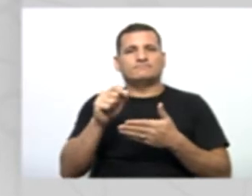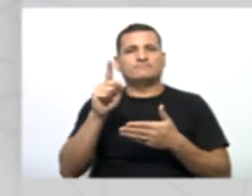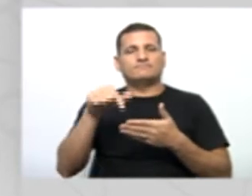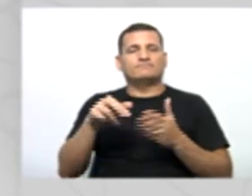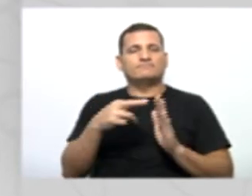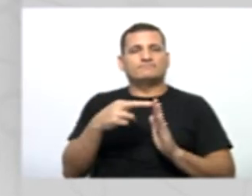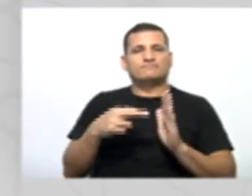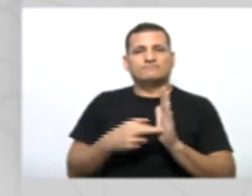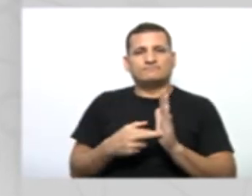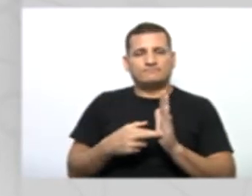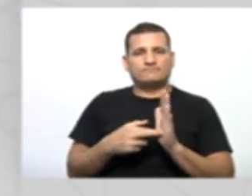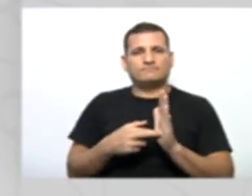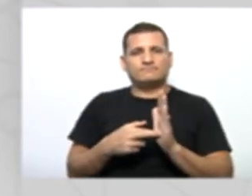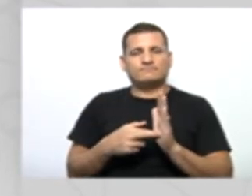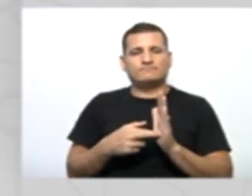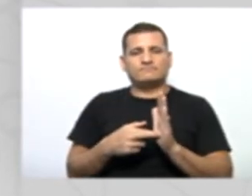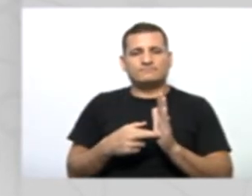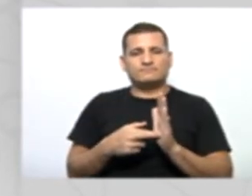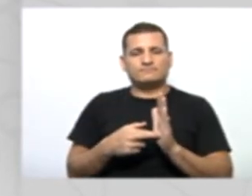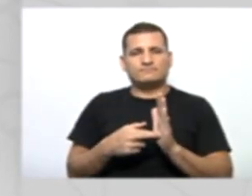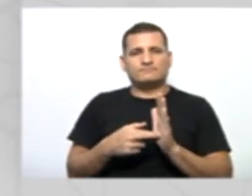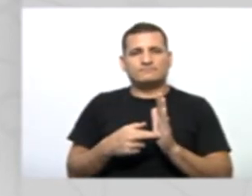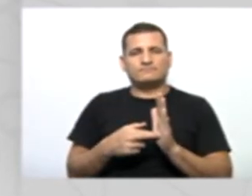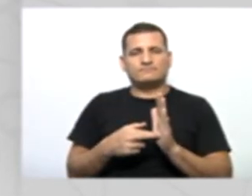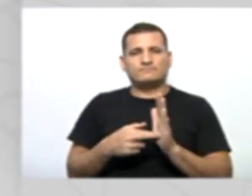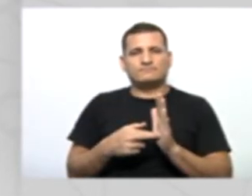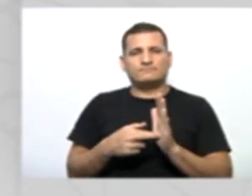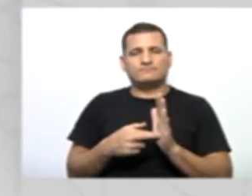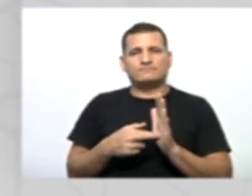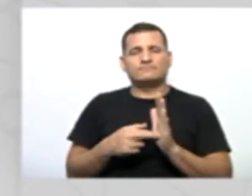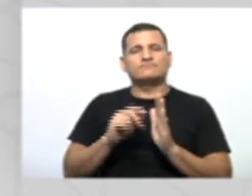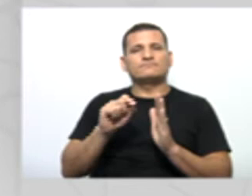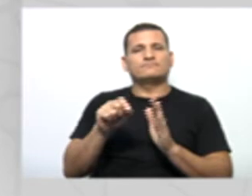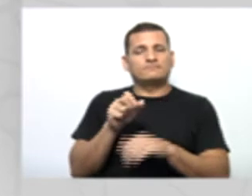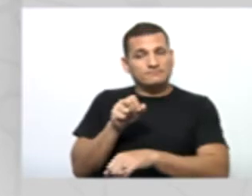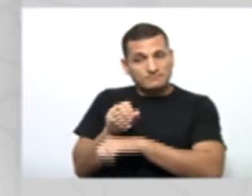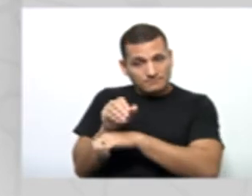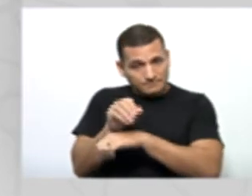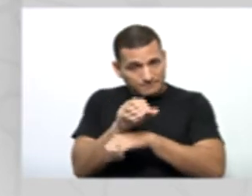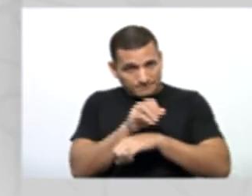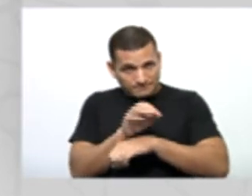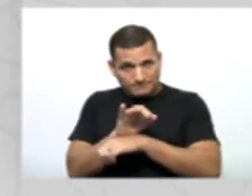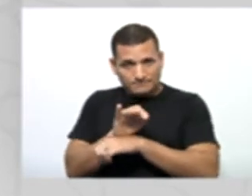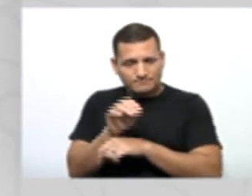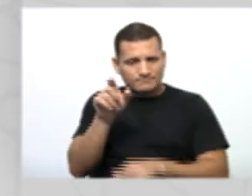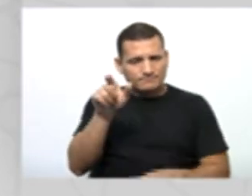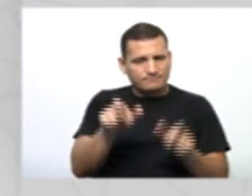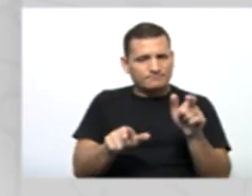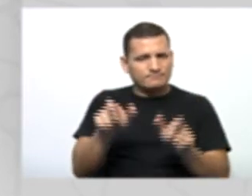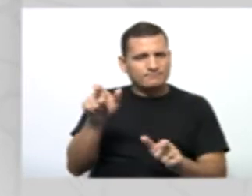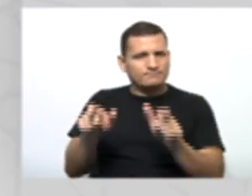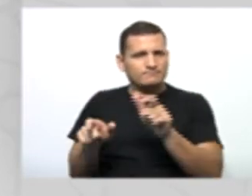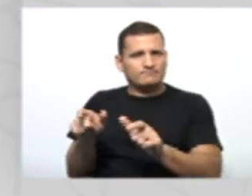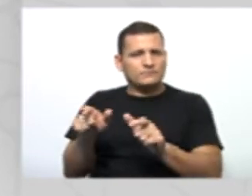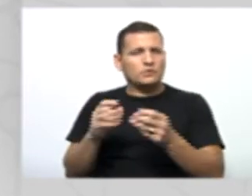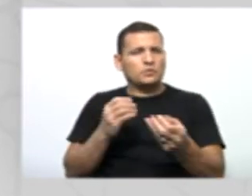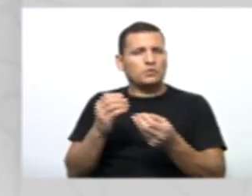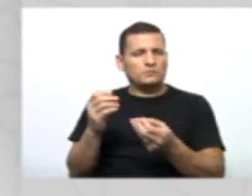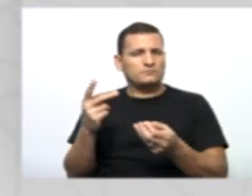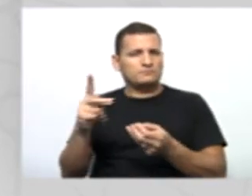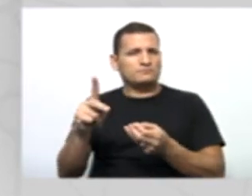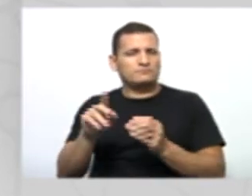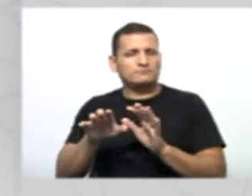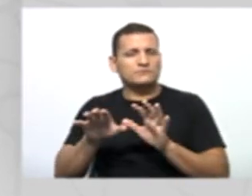normas vigentes consideradas como critérios que orientam o modo de agir dos indivíduos daquela